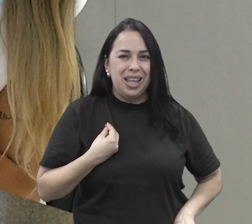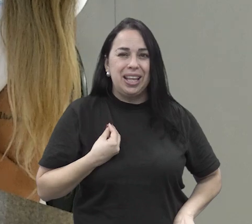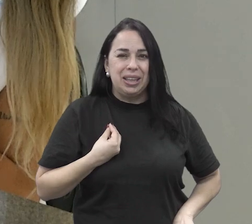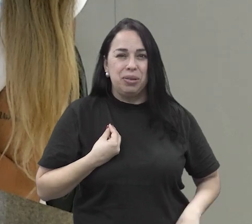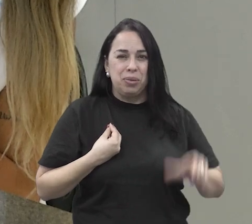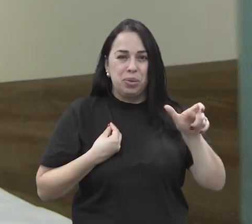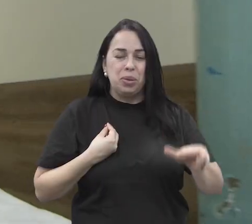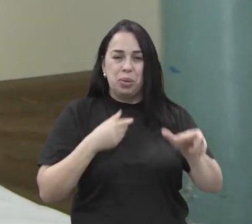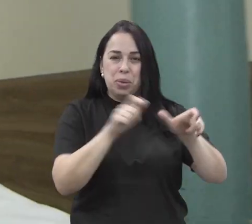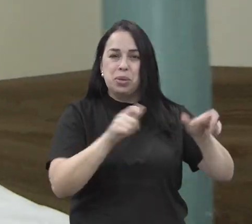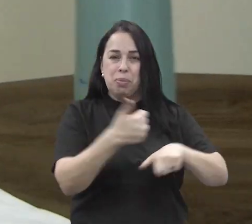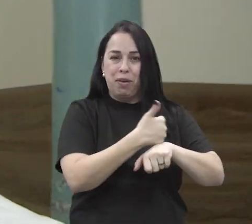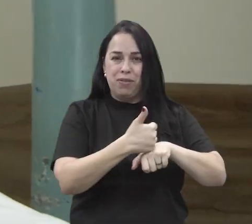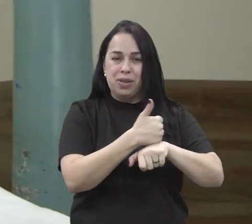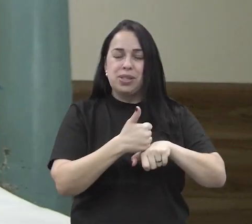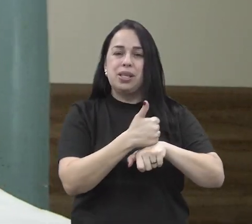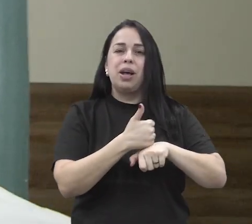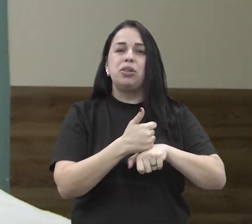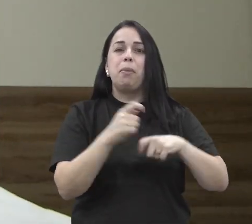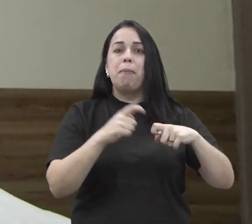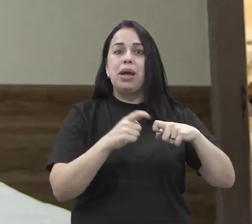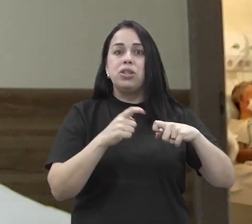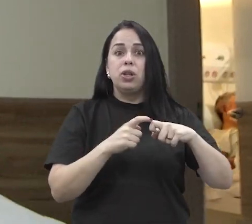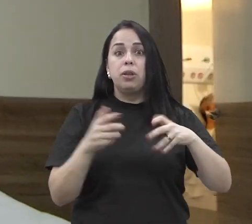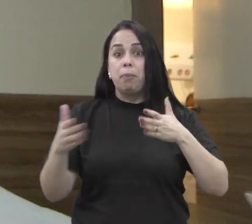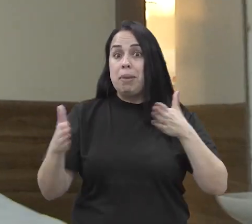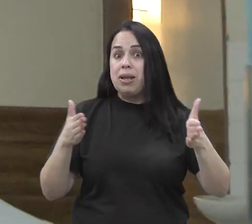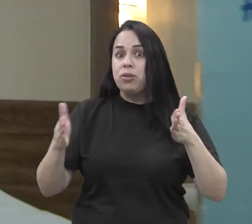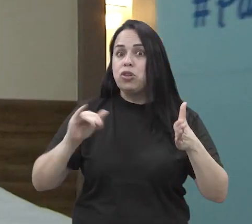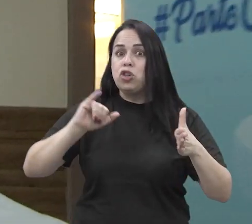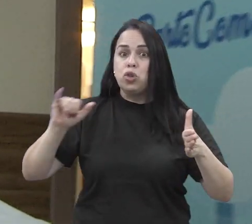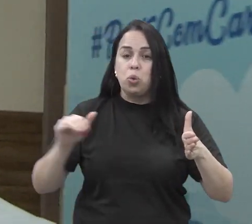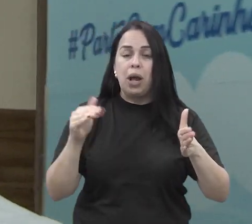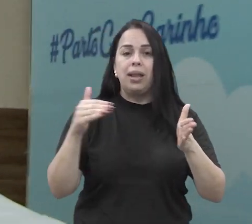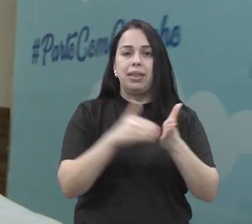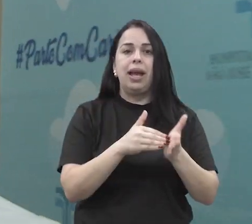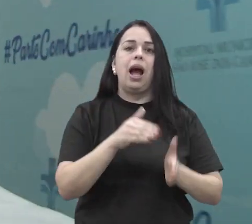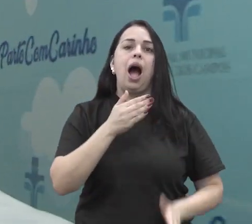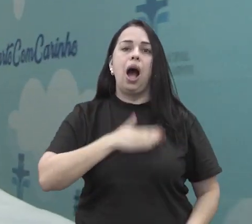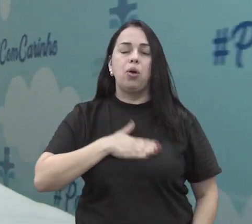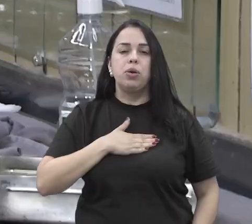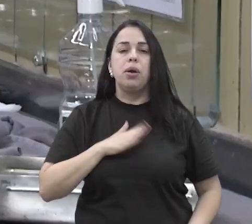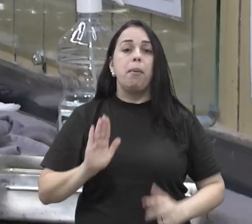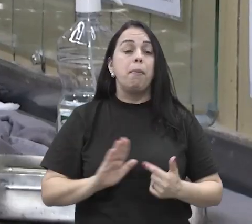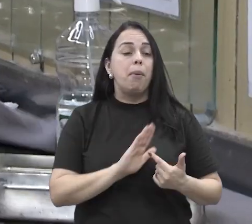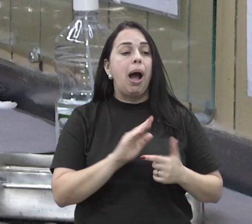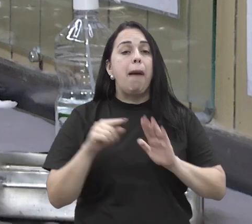dos Médicos, realizada entre julho e agosto deste ano, também mostrou